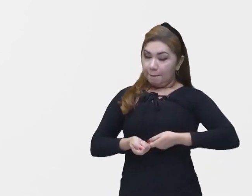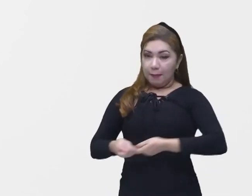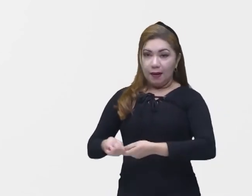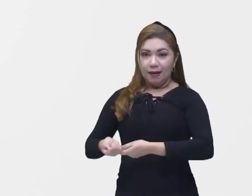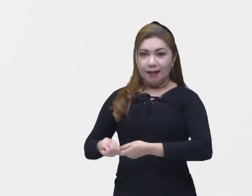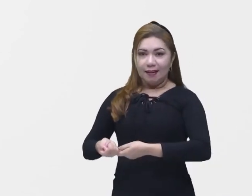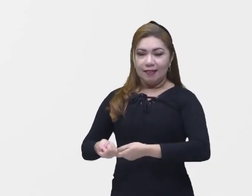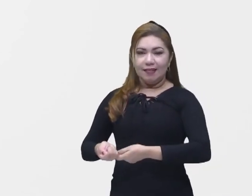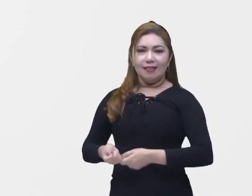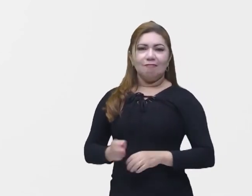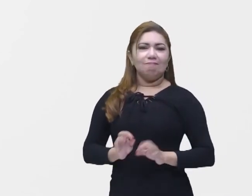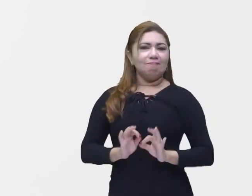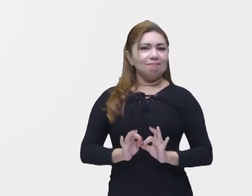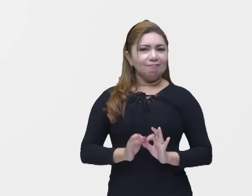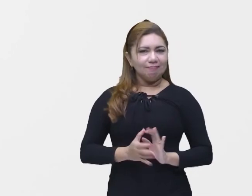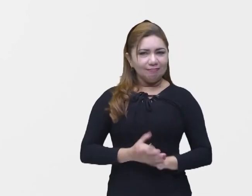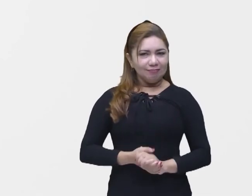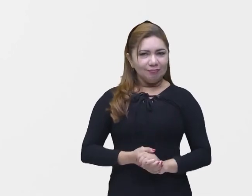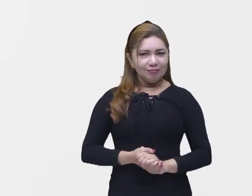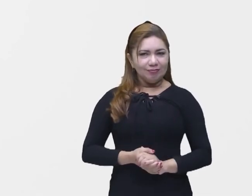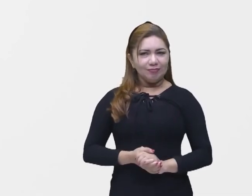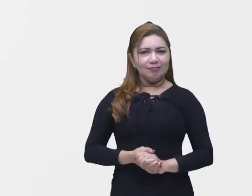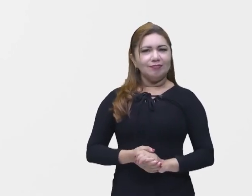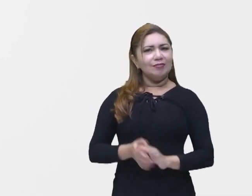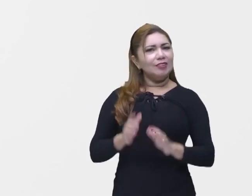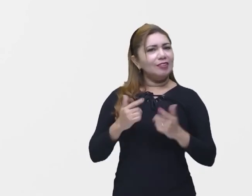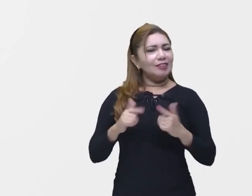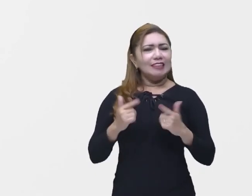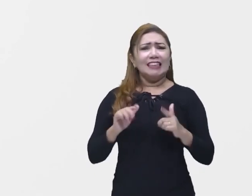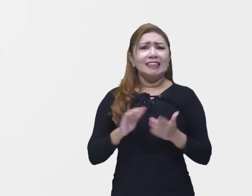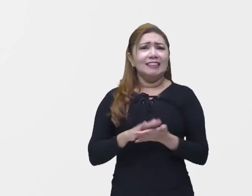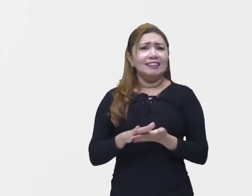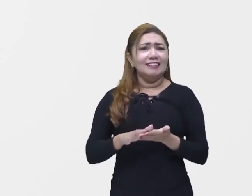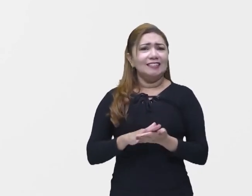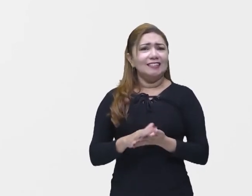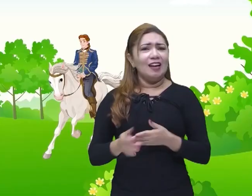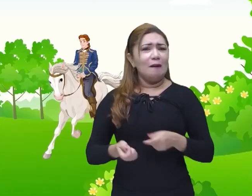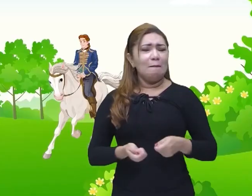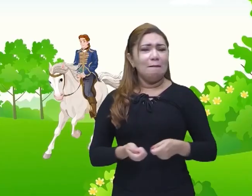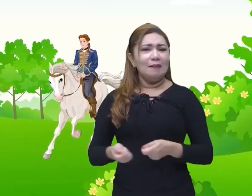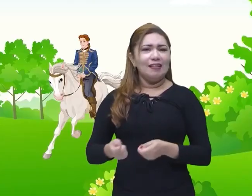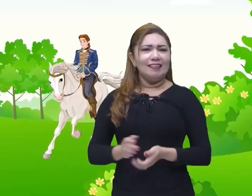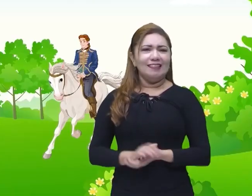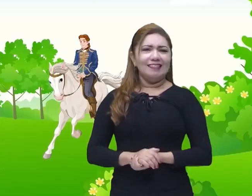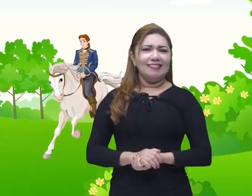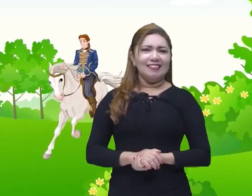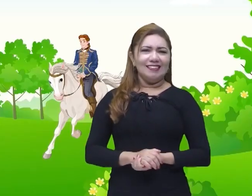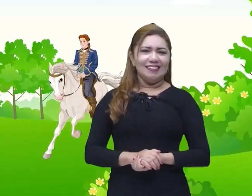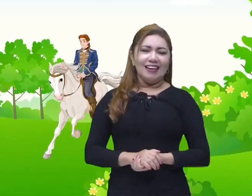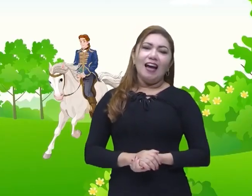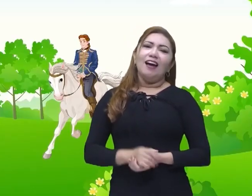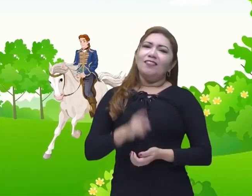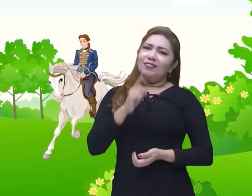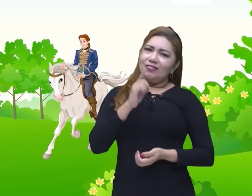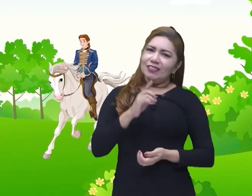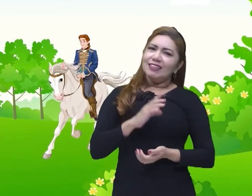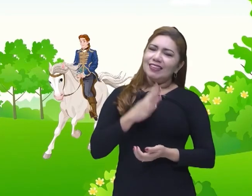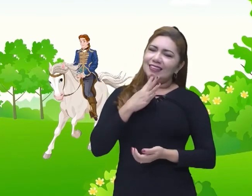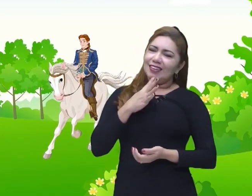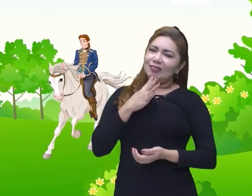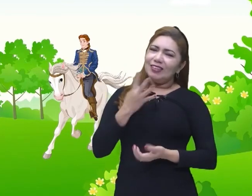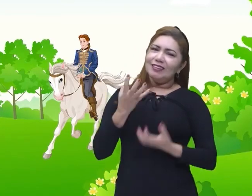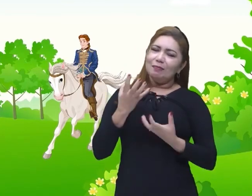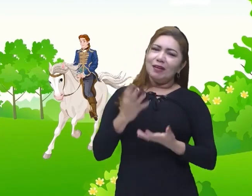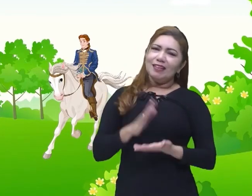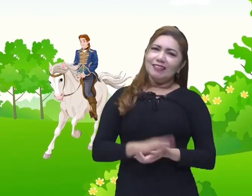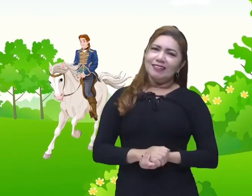de contos de fada ainda que possui a pá. Não é isso? Que maravilha! Eu amo contos de fada. Se você quiser conhecer mais,